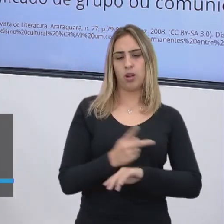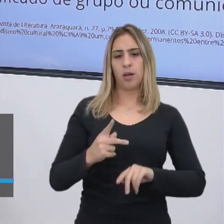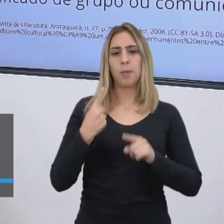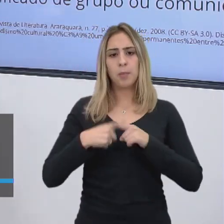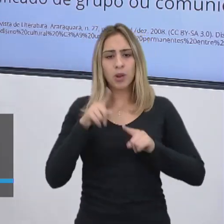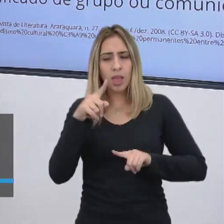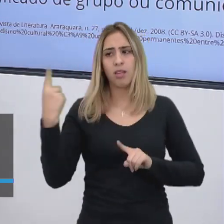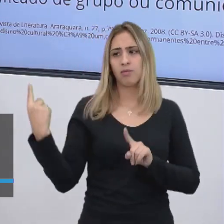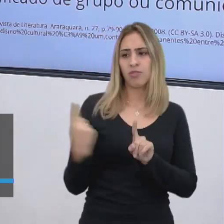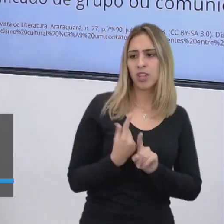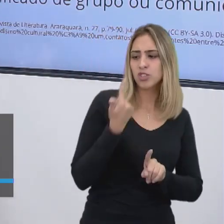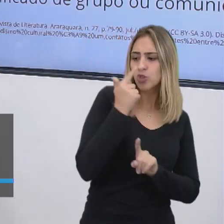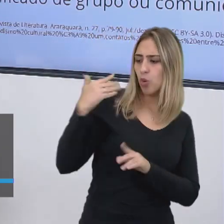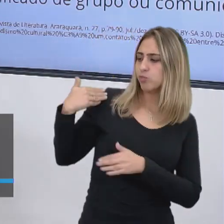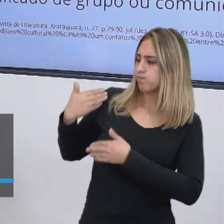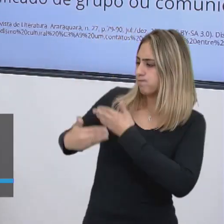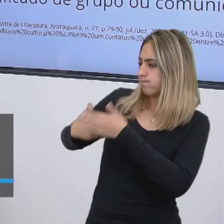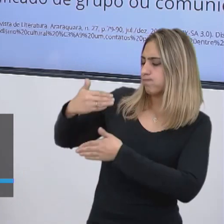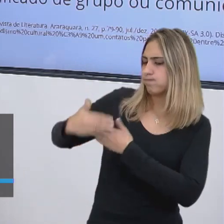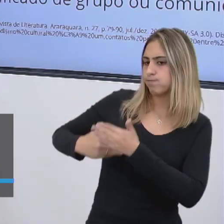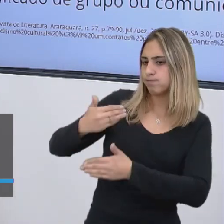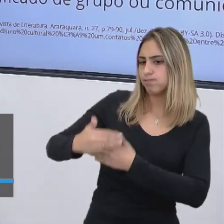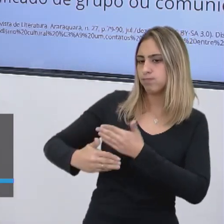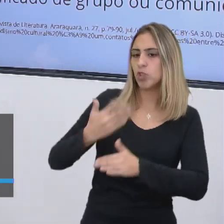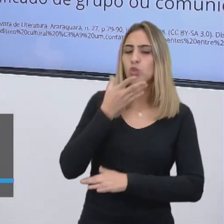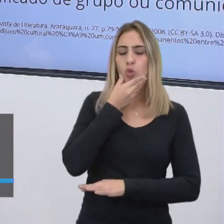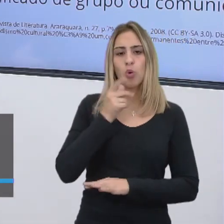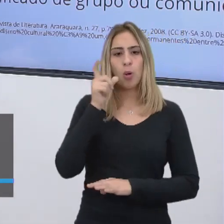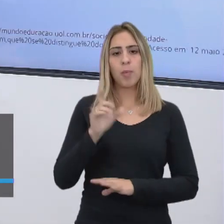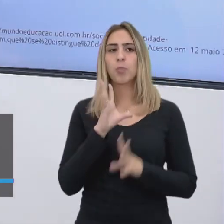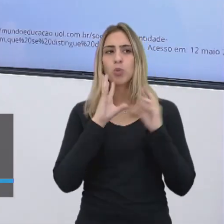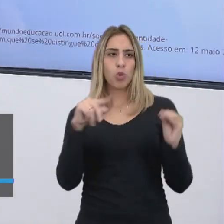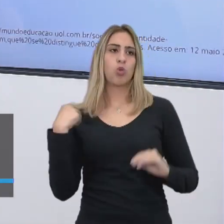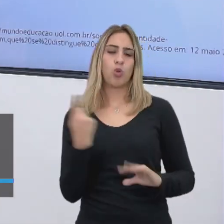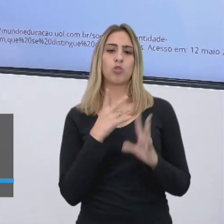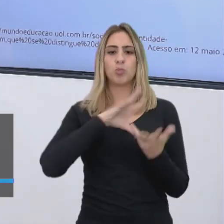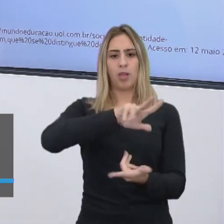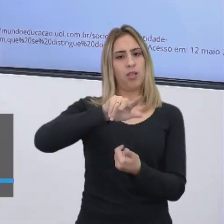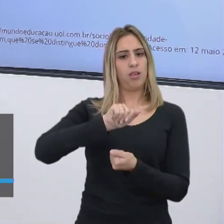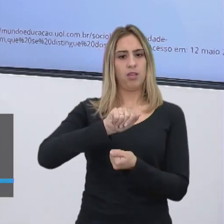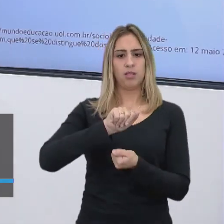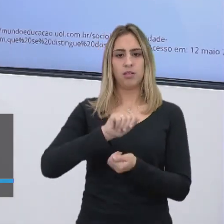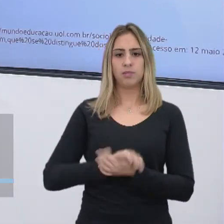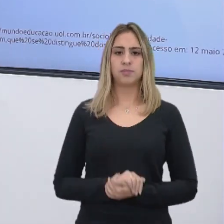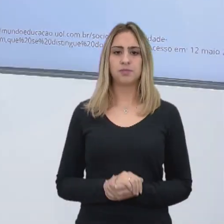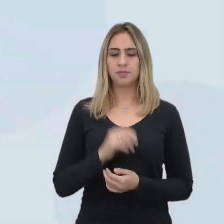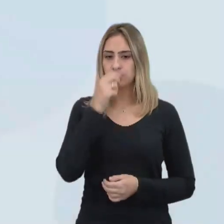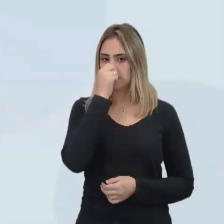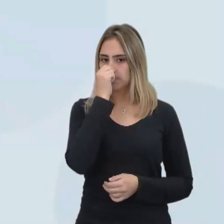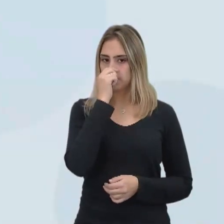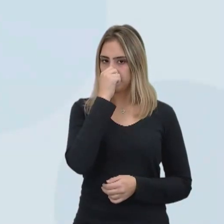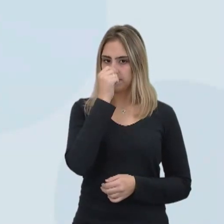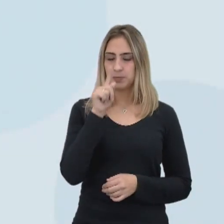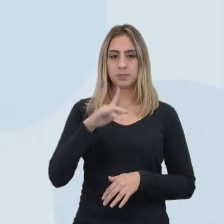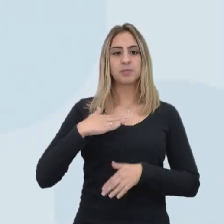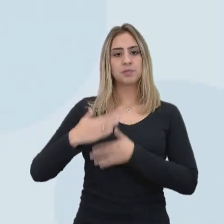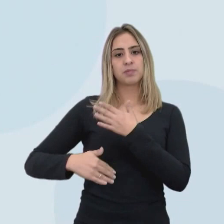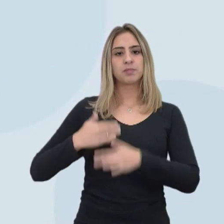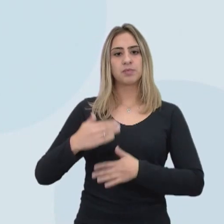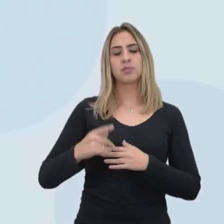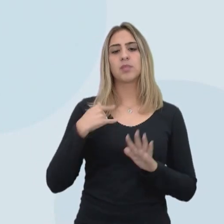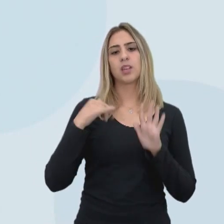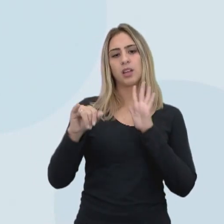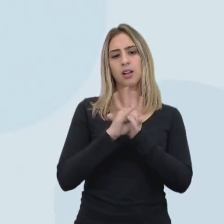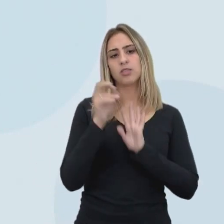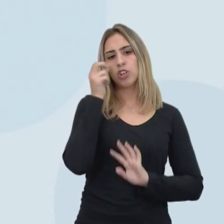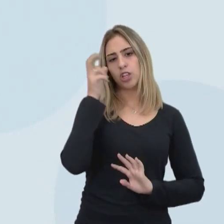vai vir desses processos de migração do homem por todo o nosso planeta. E isso vai gerar as nossas